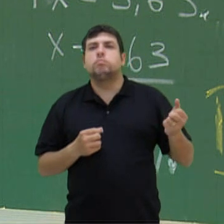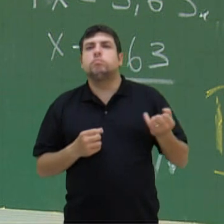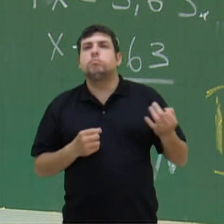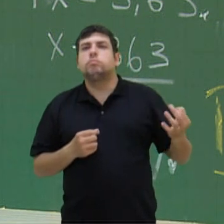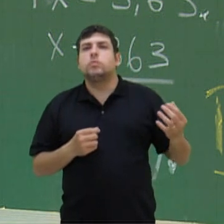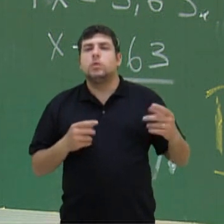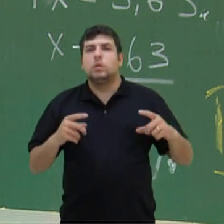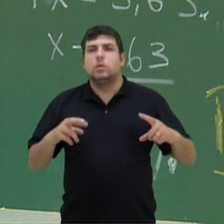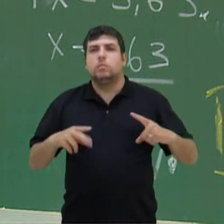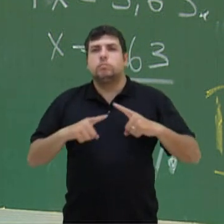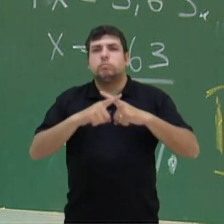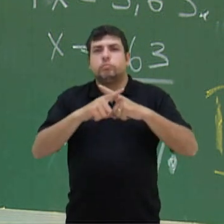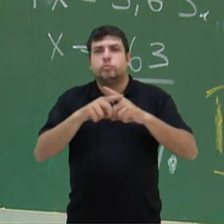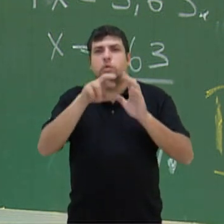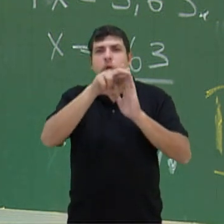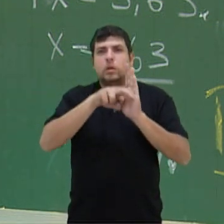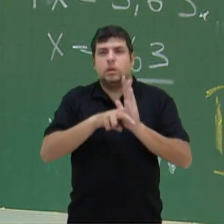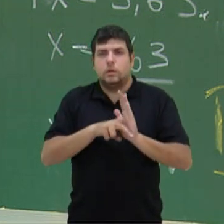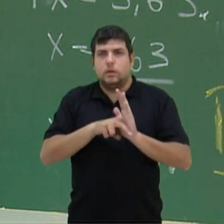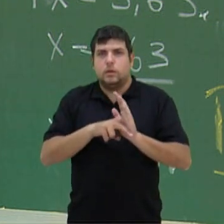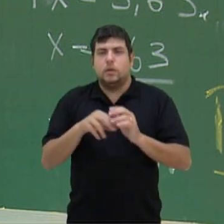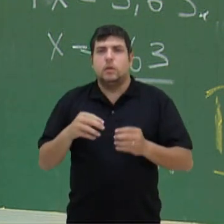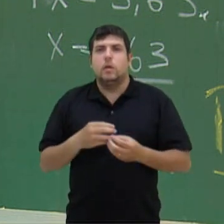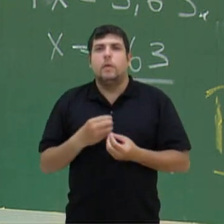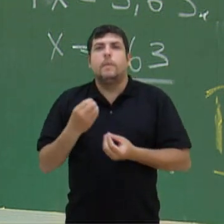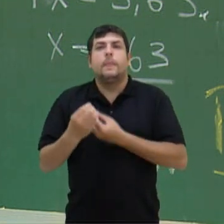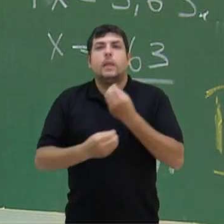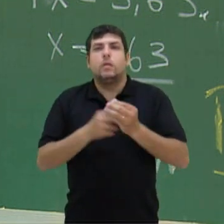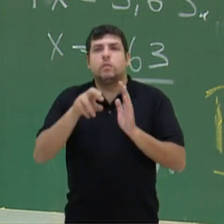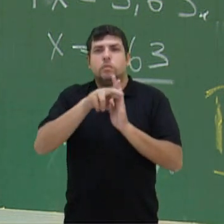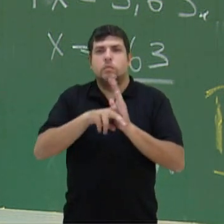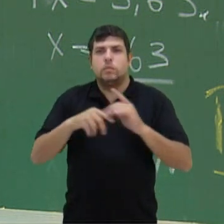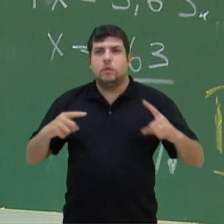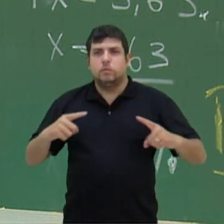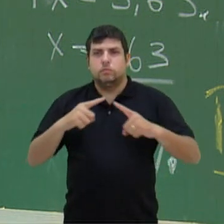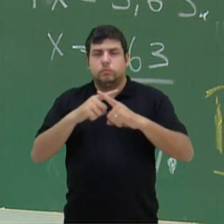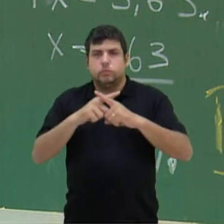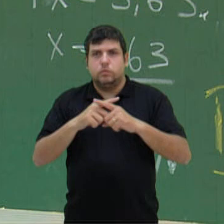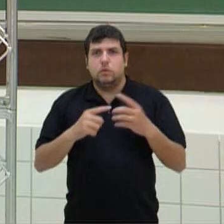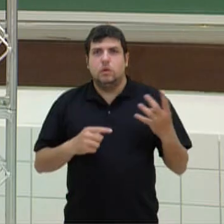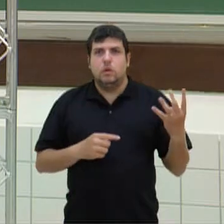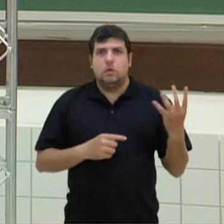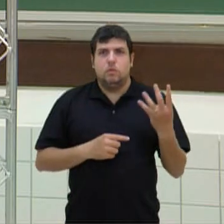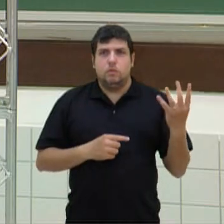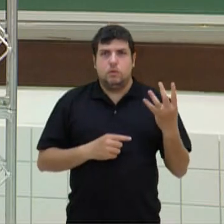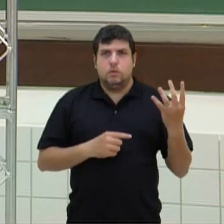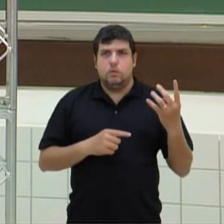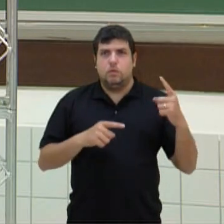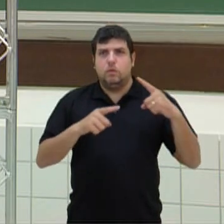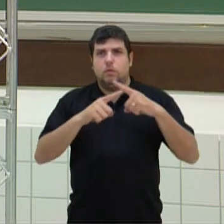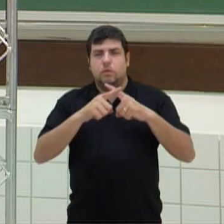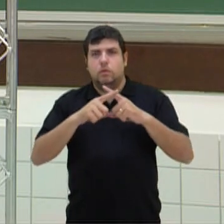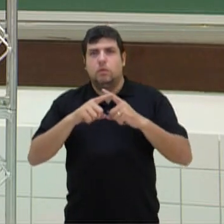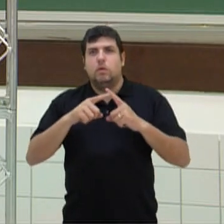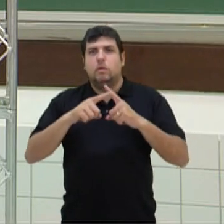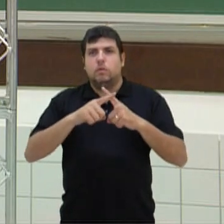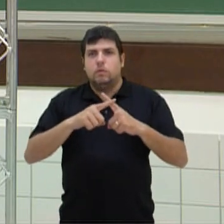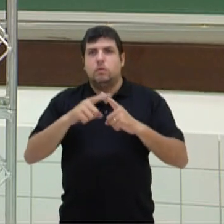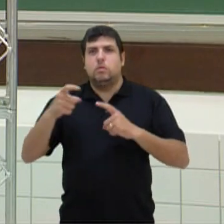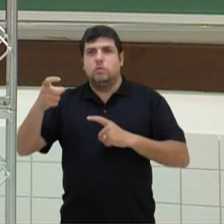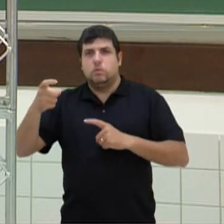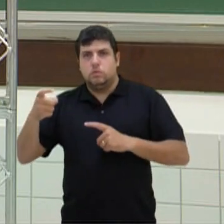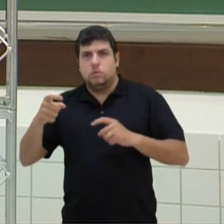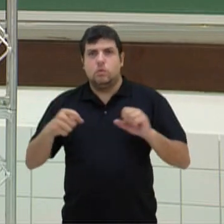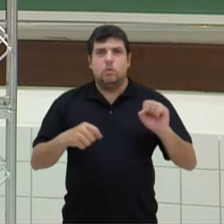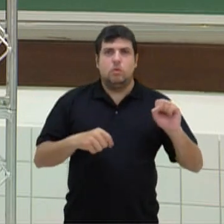3 eu vou estar precisando? Tá? Então, vamos lá. Multiplica cruzado, vou ter 44 vezes x é igual a 80 vezes